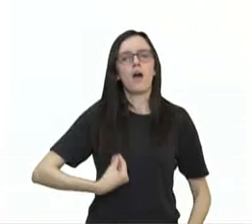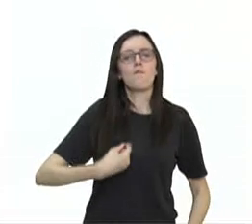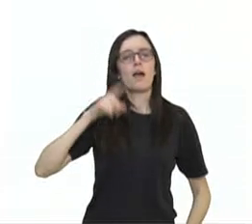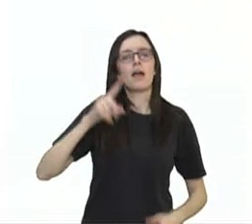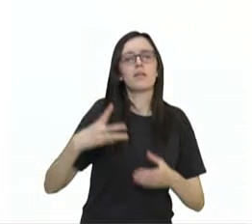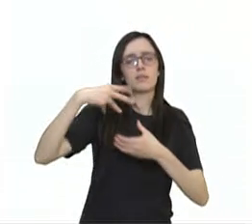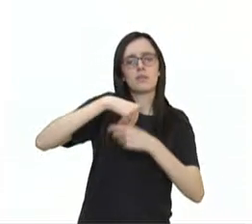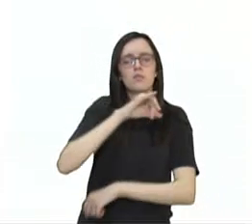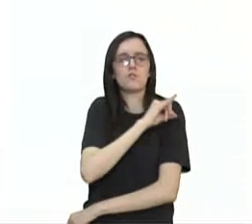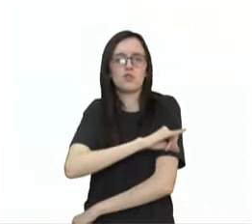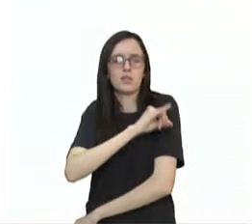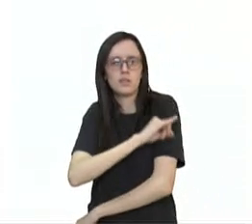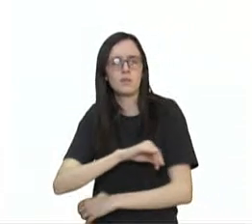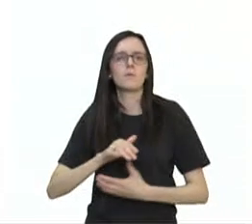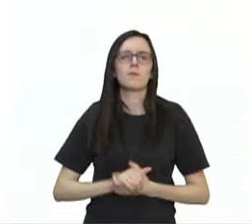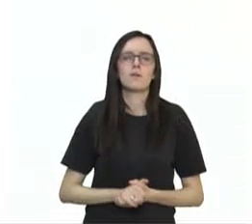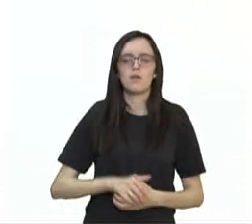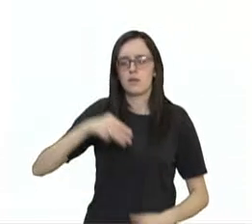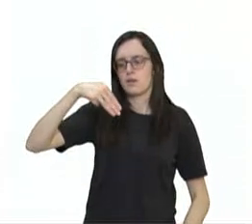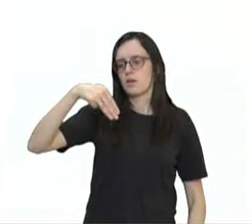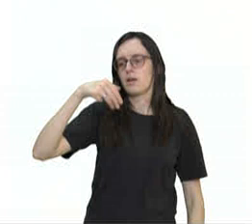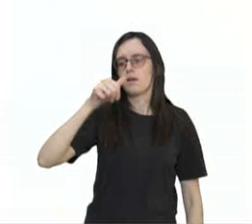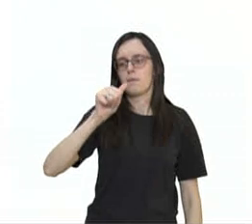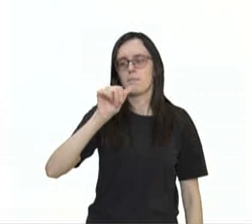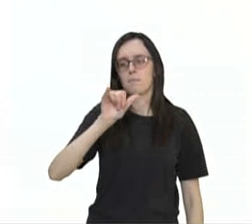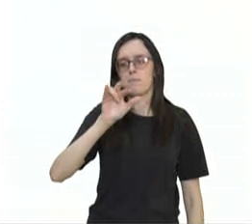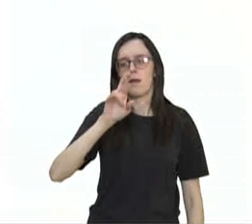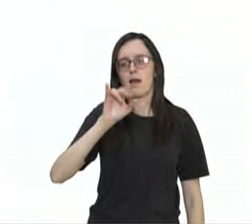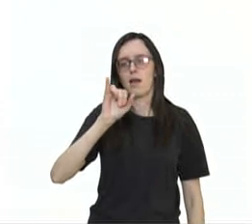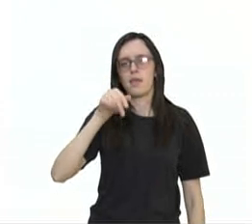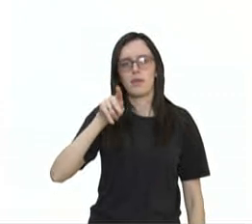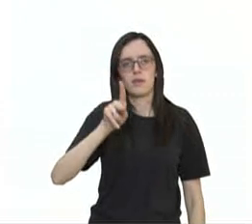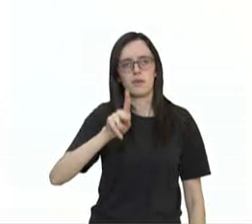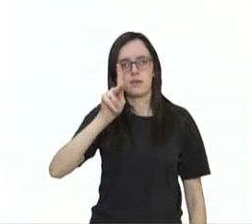Janeiro, e essa foto é de 1932.